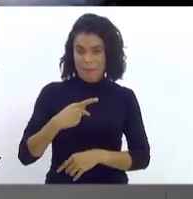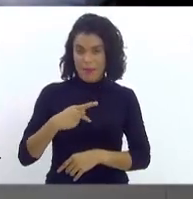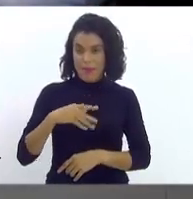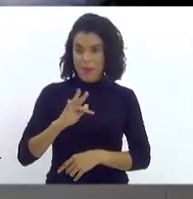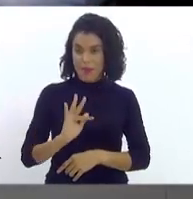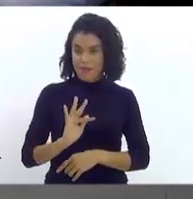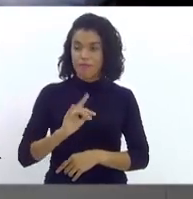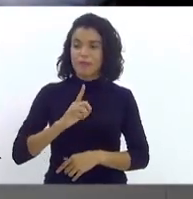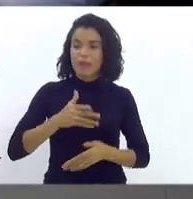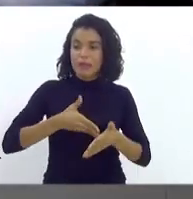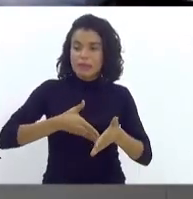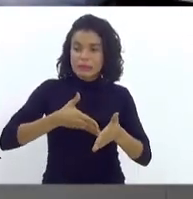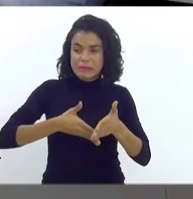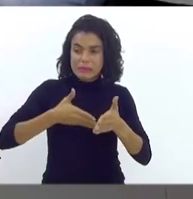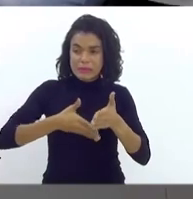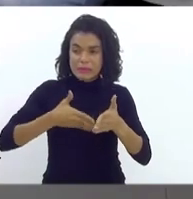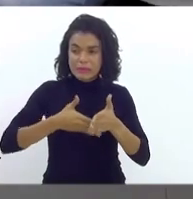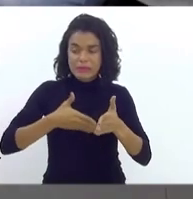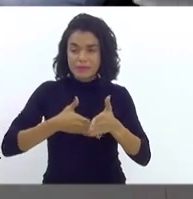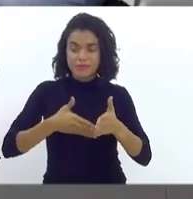tem impedimento de